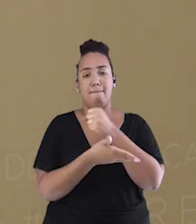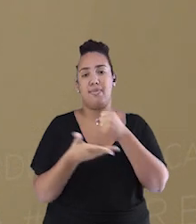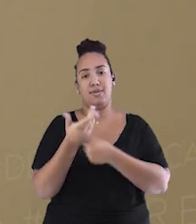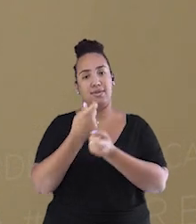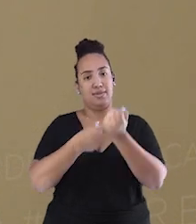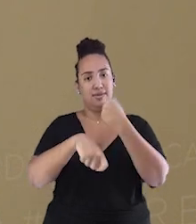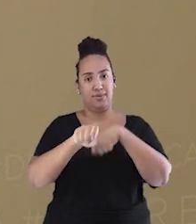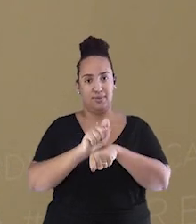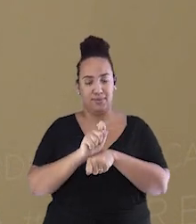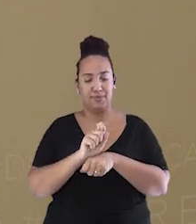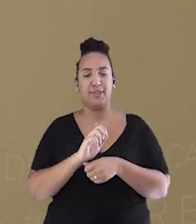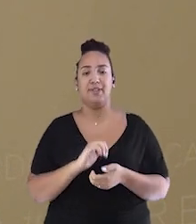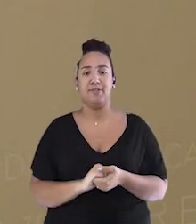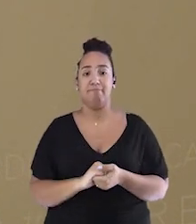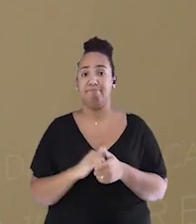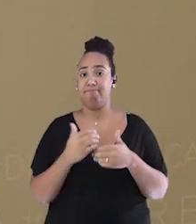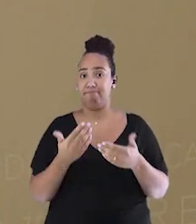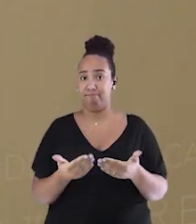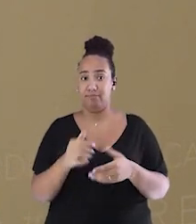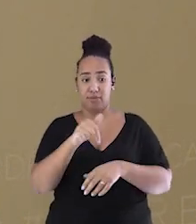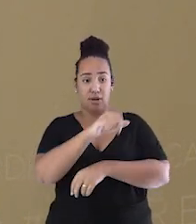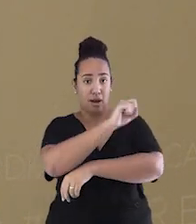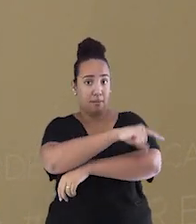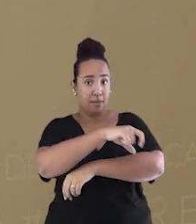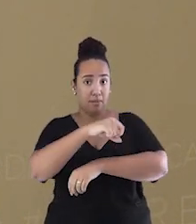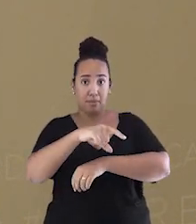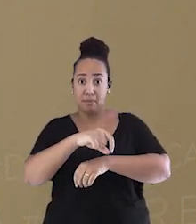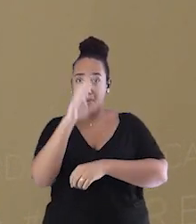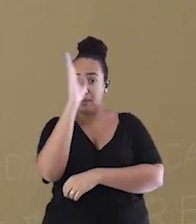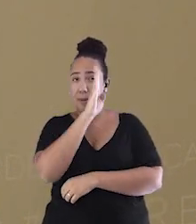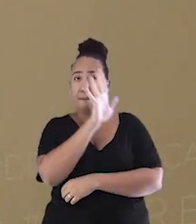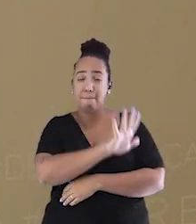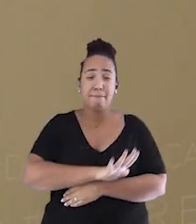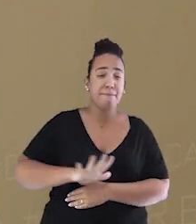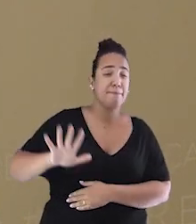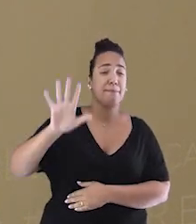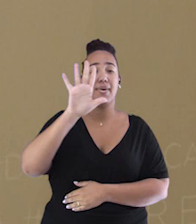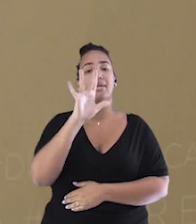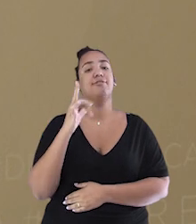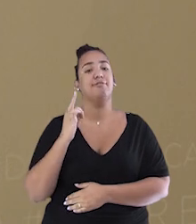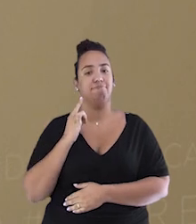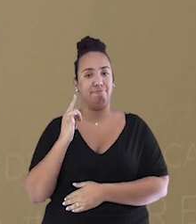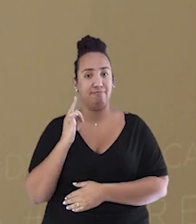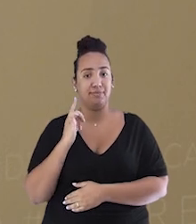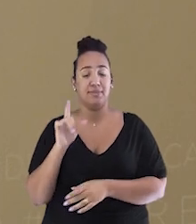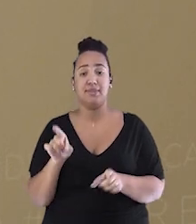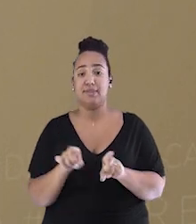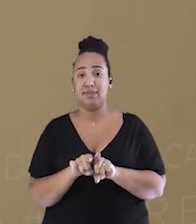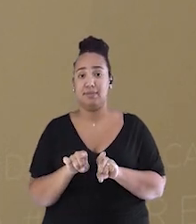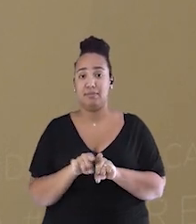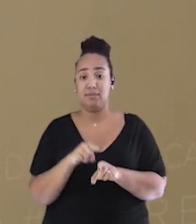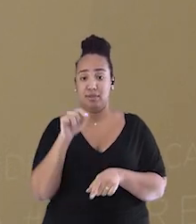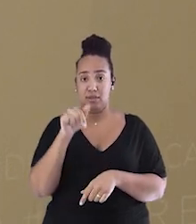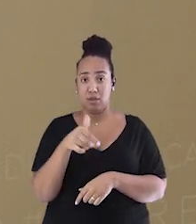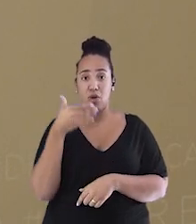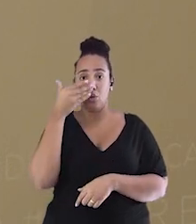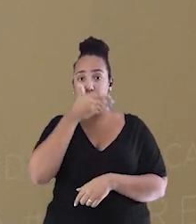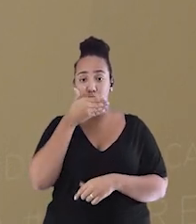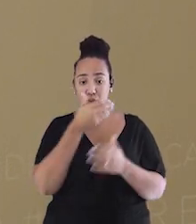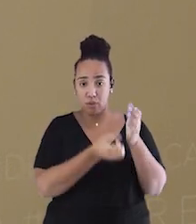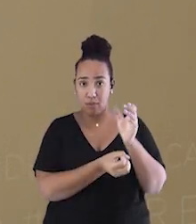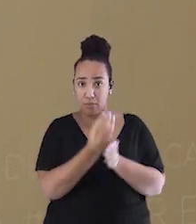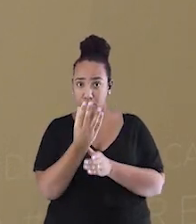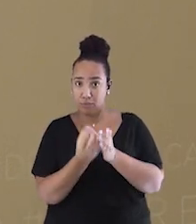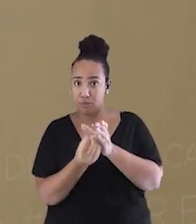As plantações estavam espalhadas por todo o Brasil e a especiaria produzida era